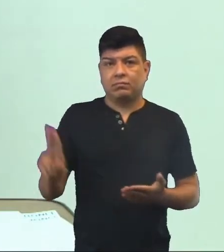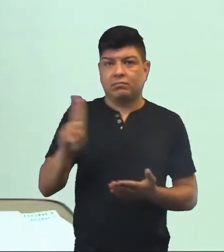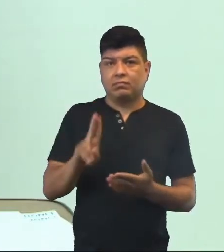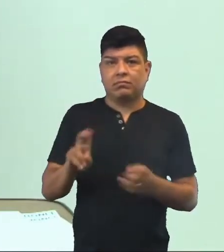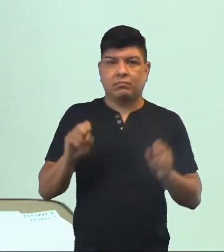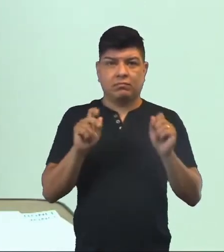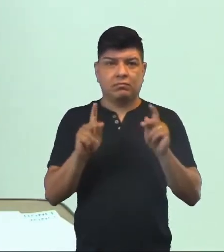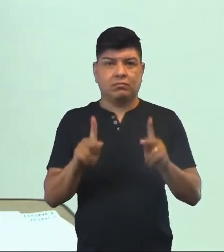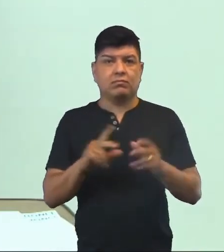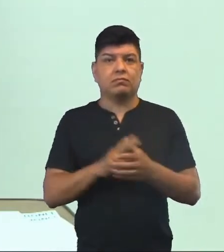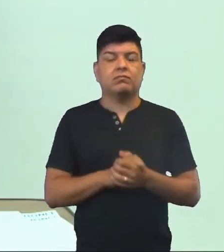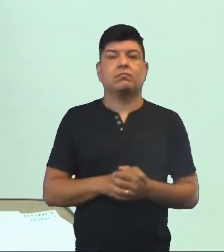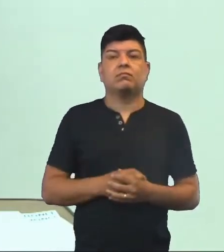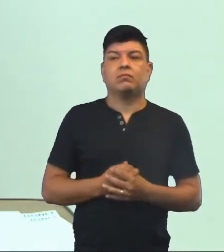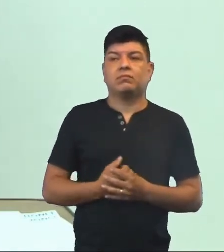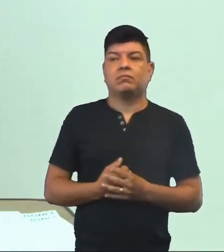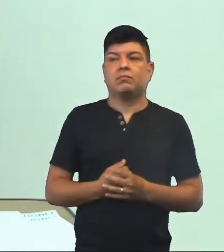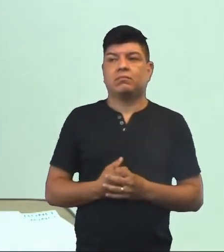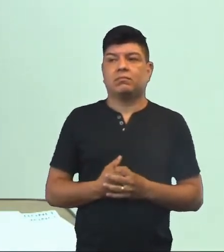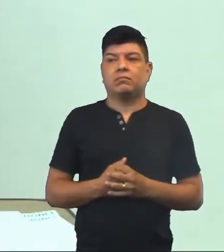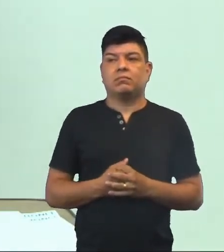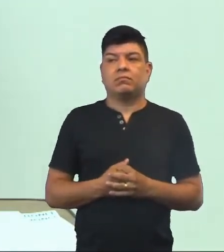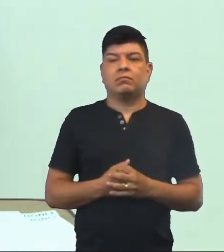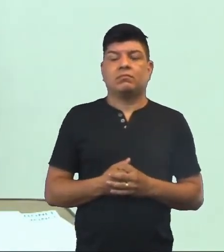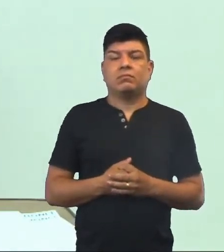uma delas. Tudo bem? Vamos lá.